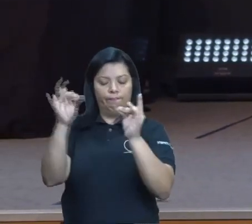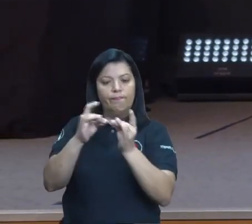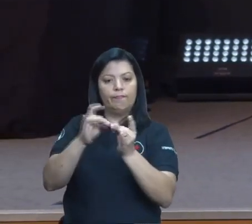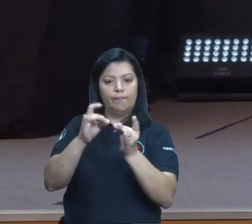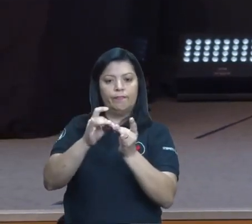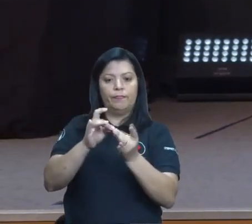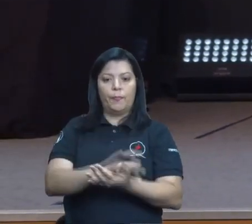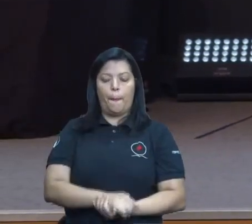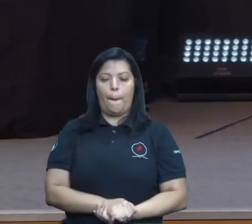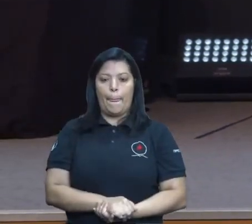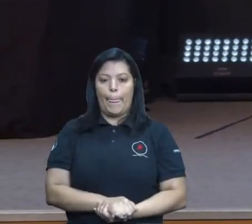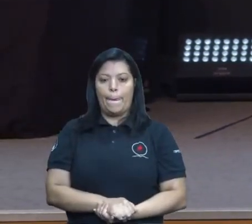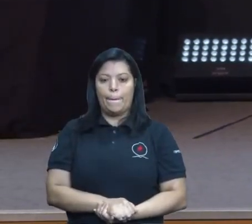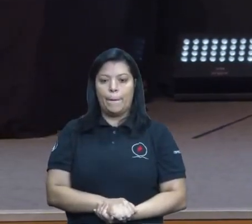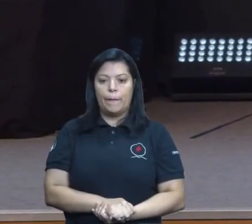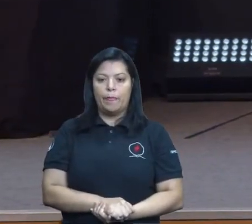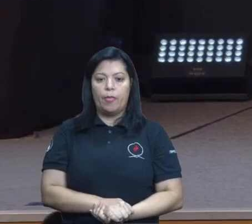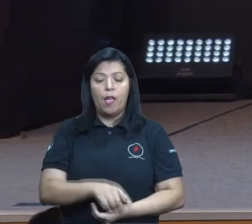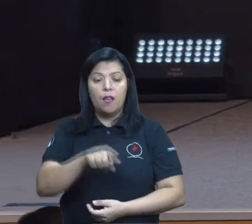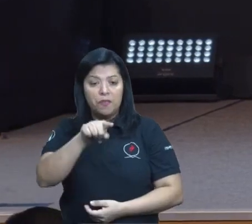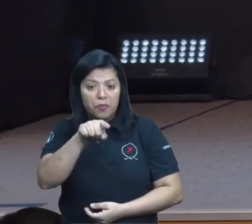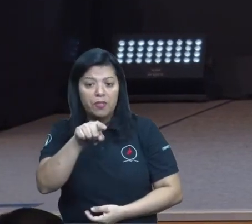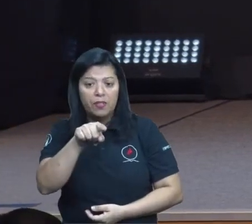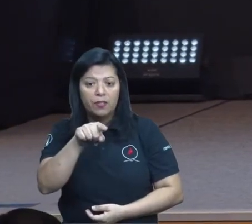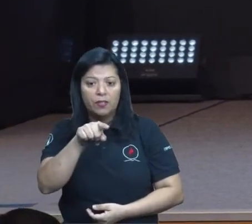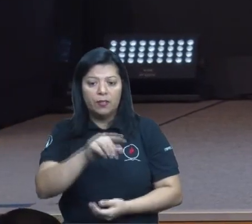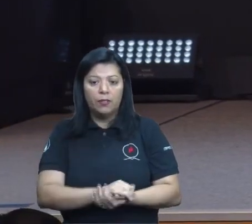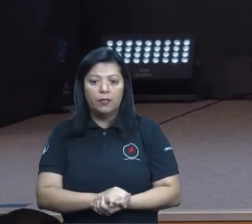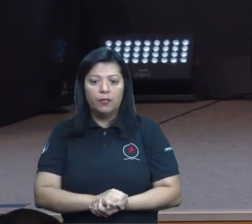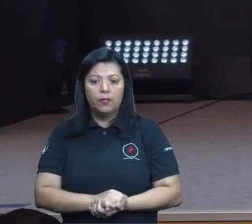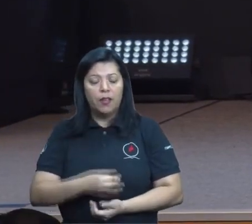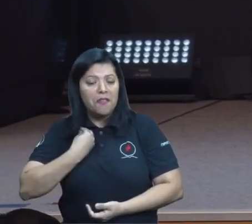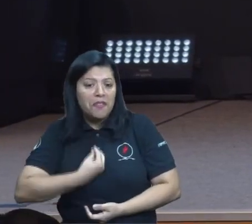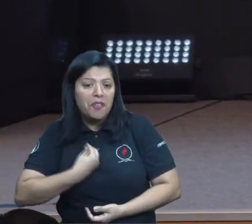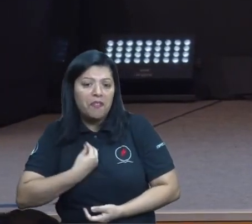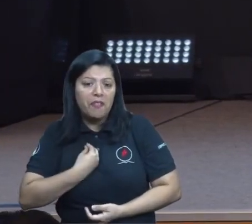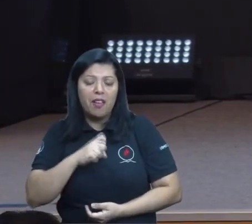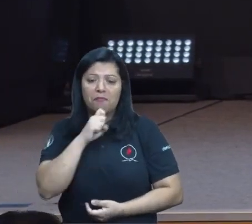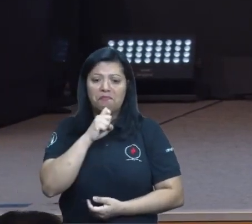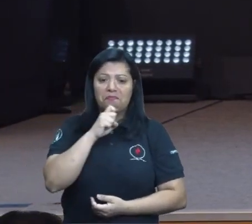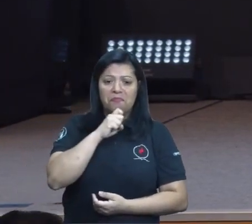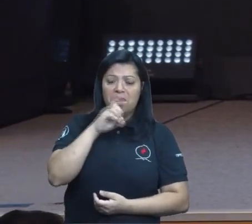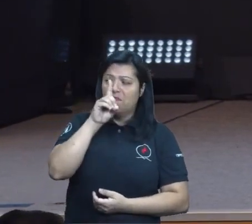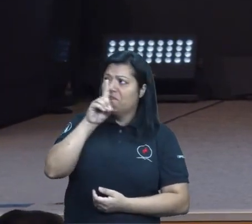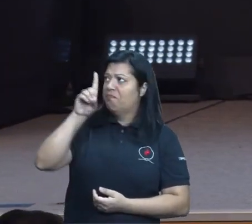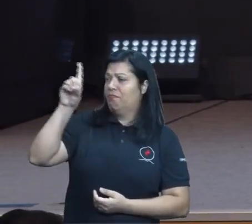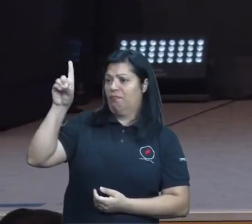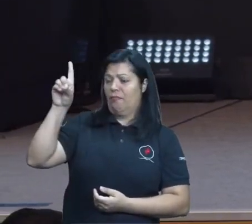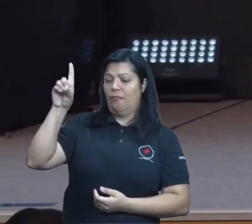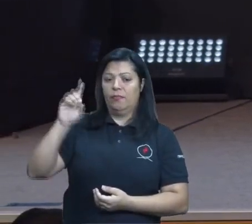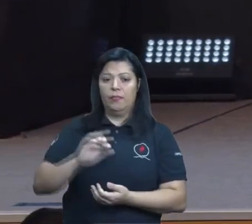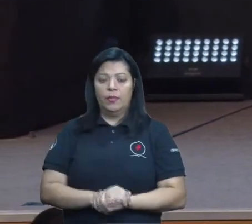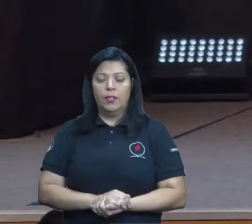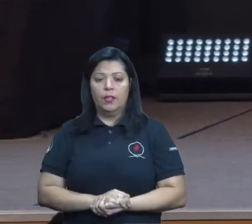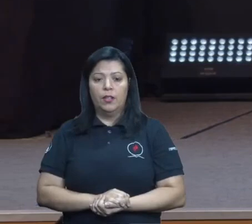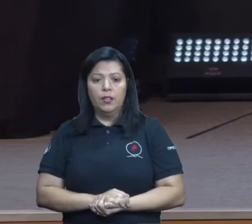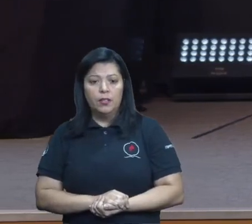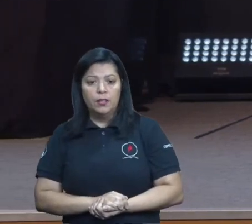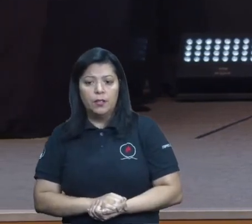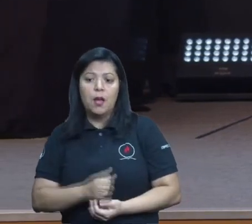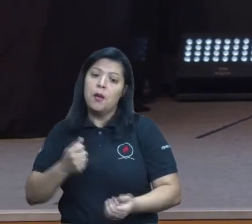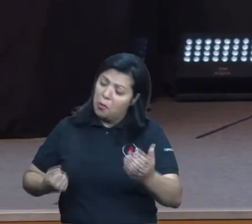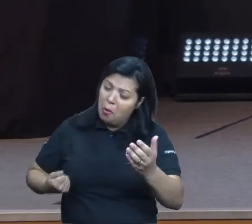você vai permanecer fazendo tudo sem Deus comprando vendendo negociando decidindo